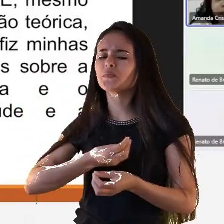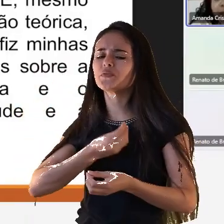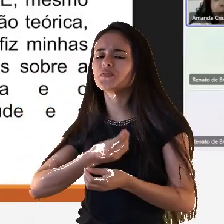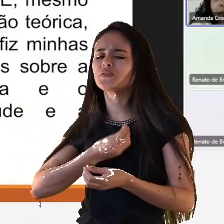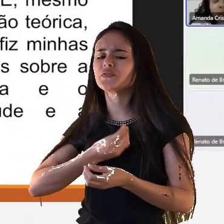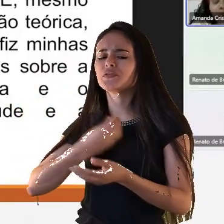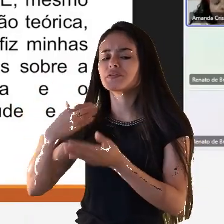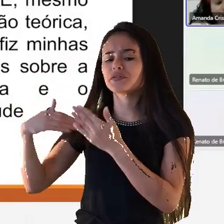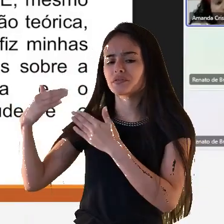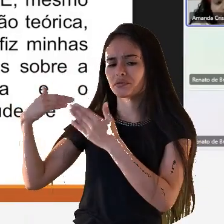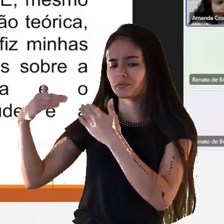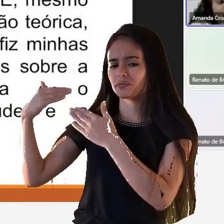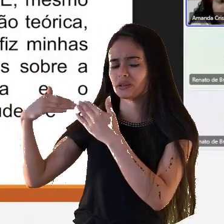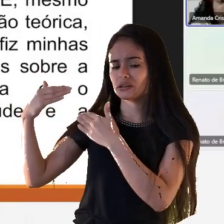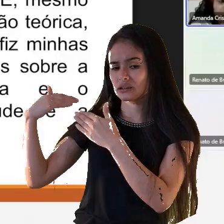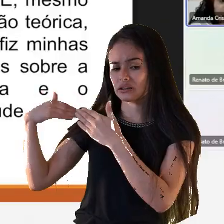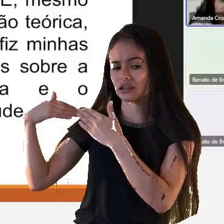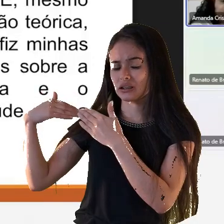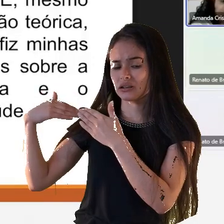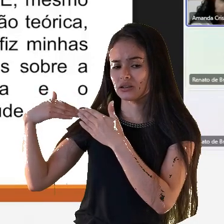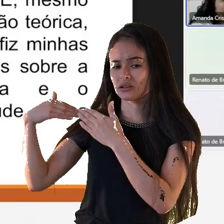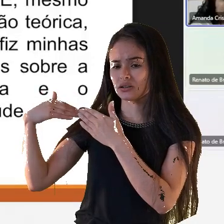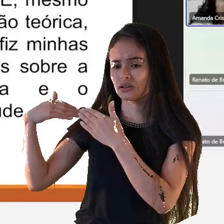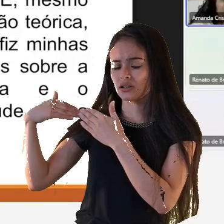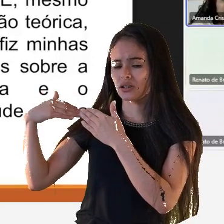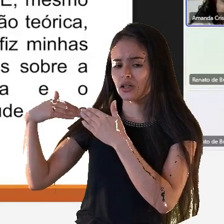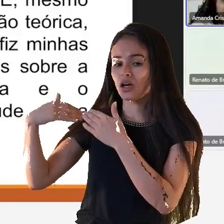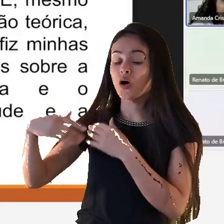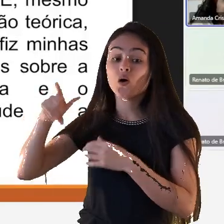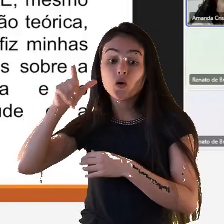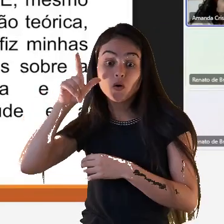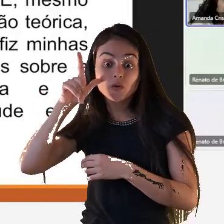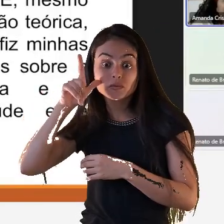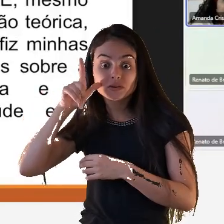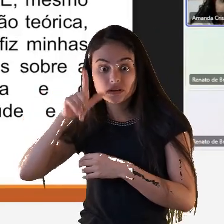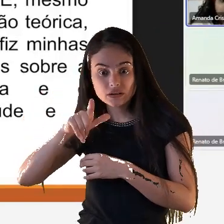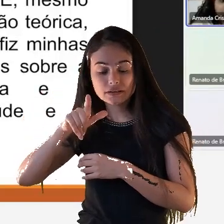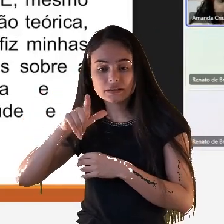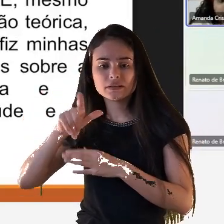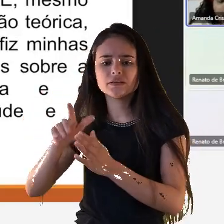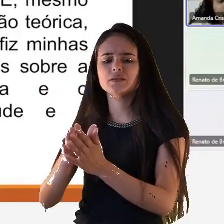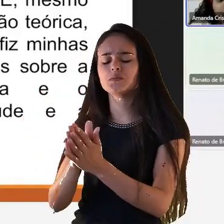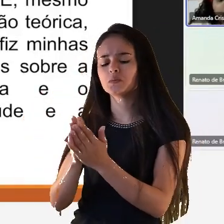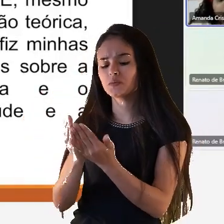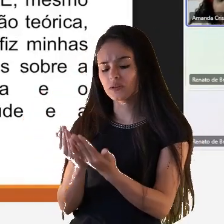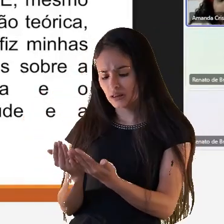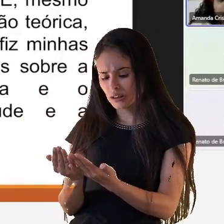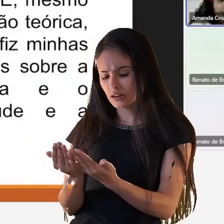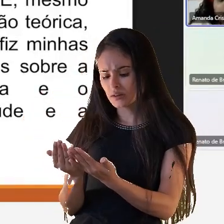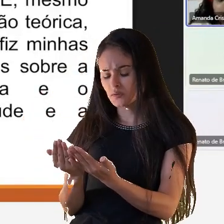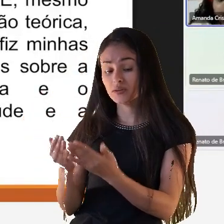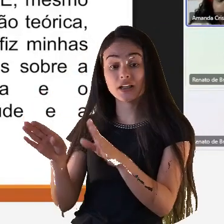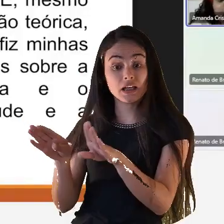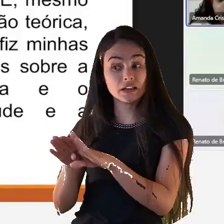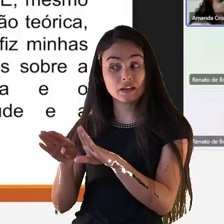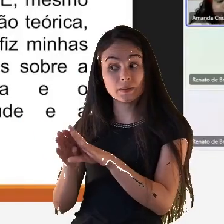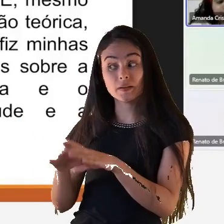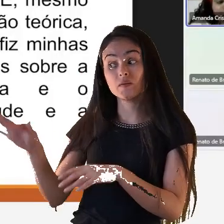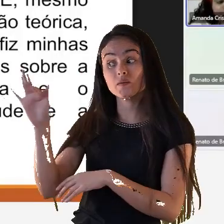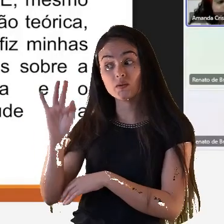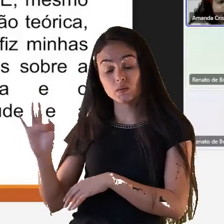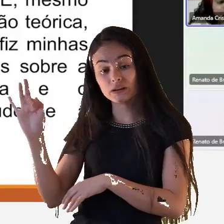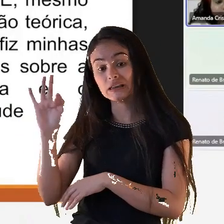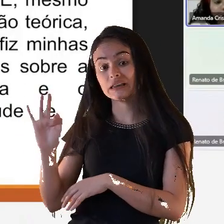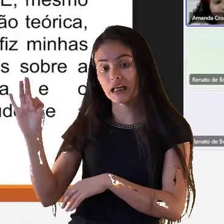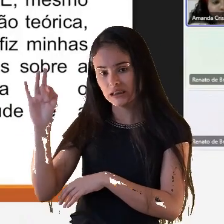lógico, né, que muitas das coisas eu fui conhecer nos livros, na universidade, mas muito do que eu